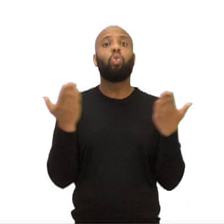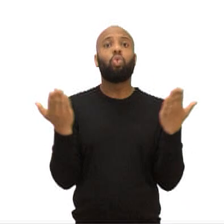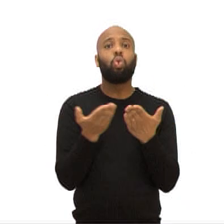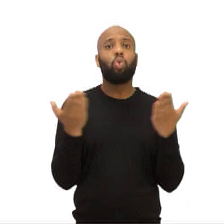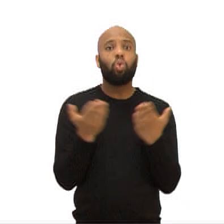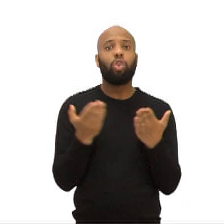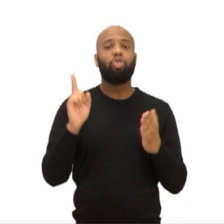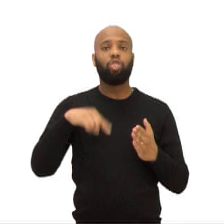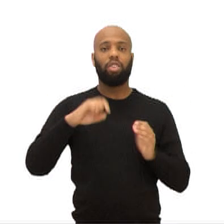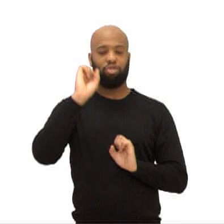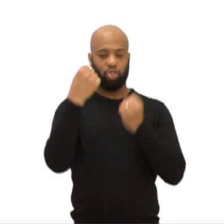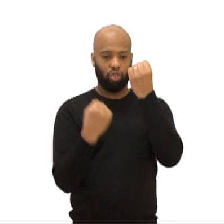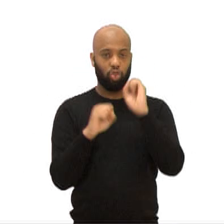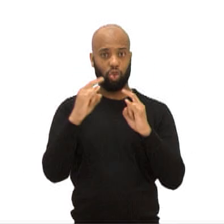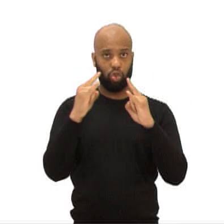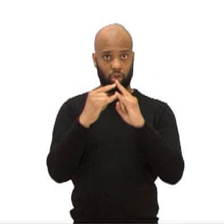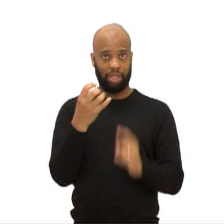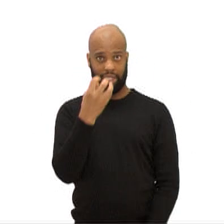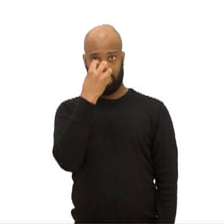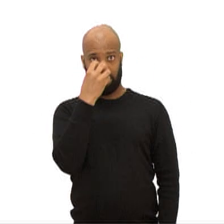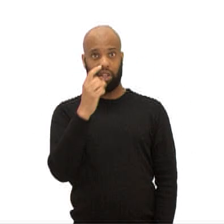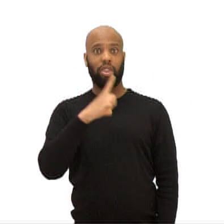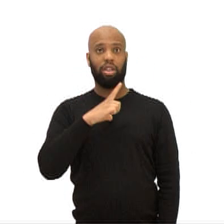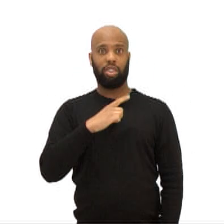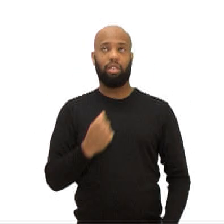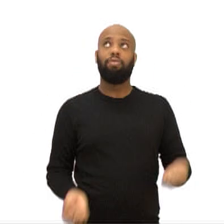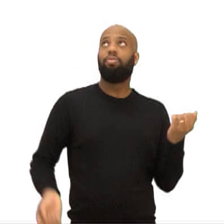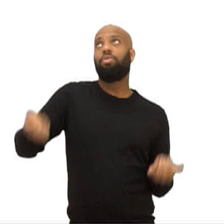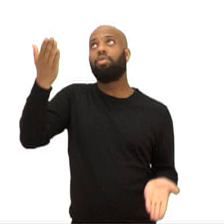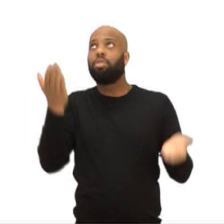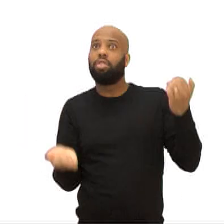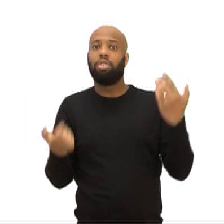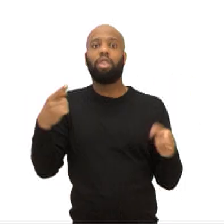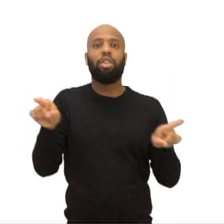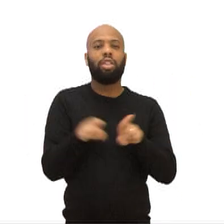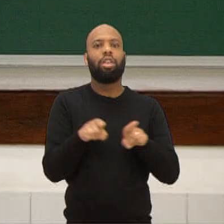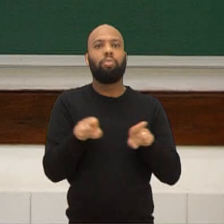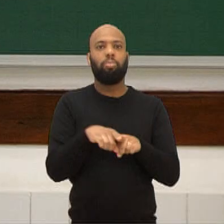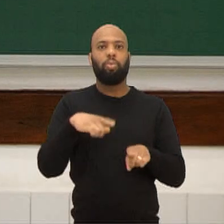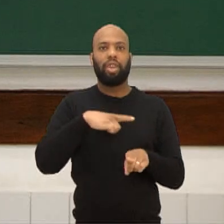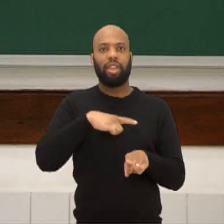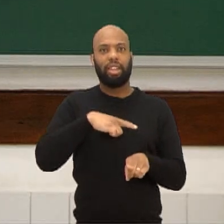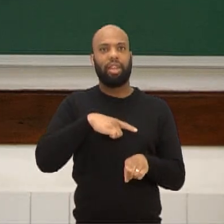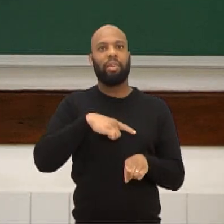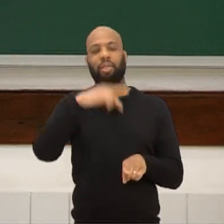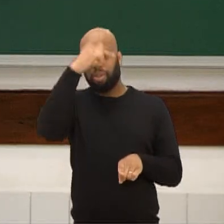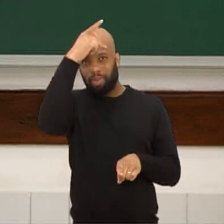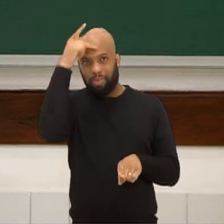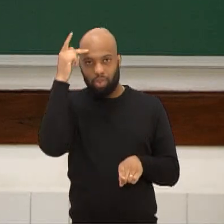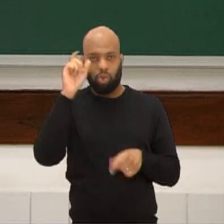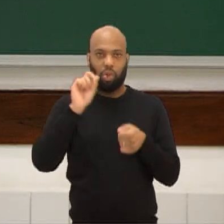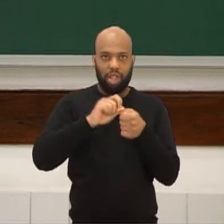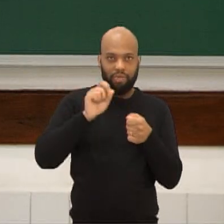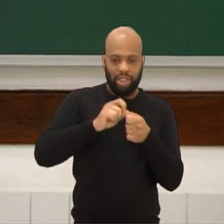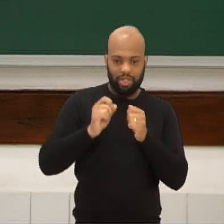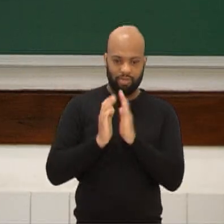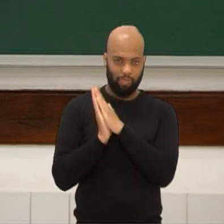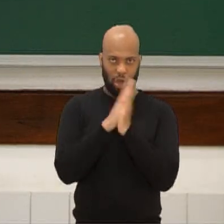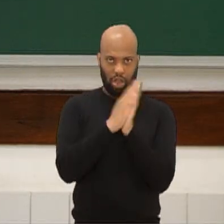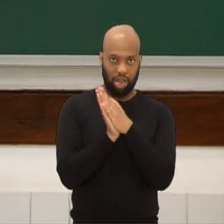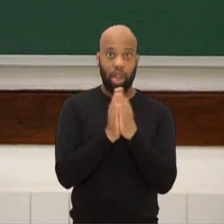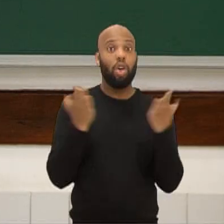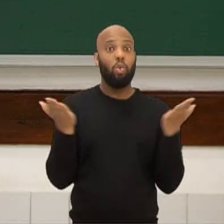circenses, malabarísticos e funambulescos fantoches. Né? Pessoal, Não guarda o caderno ainda, porque eu preciso que vocês anotem